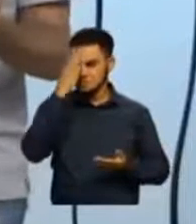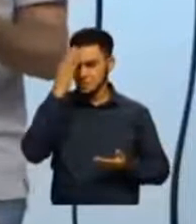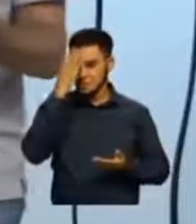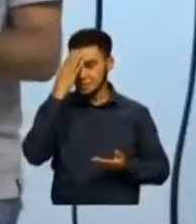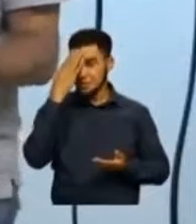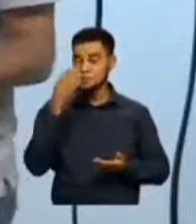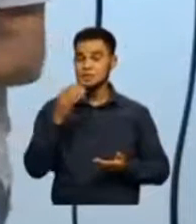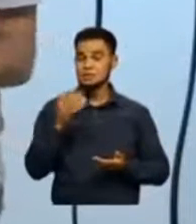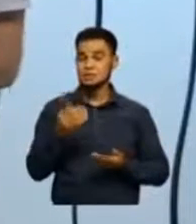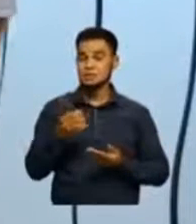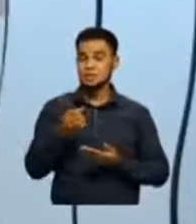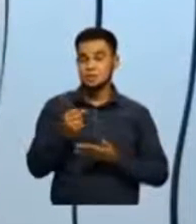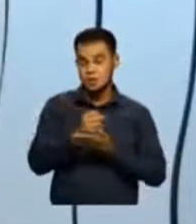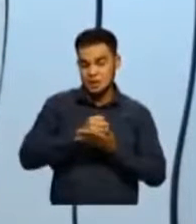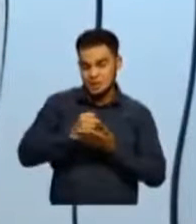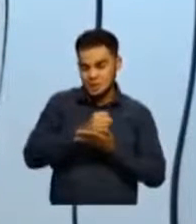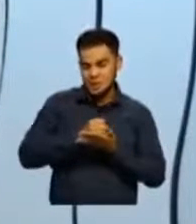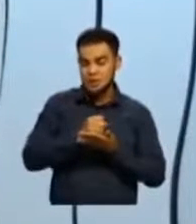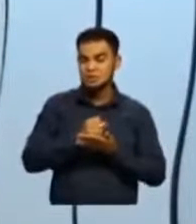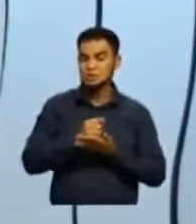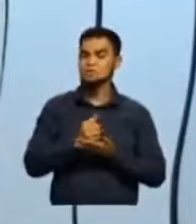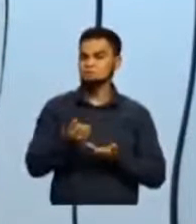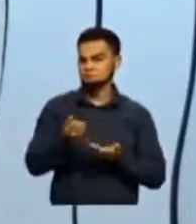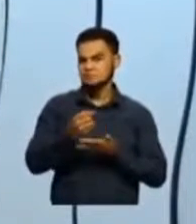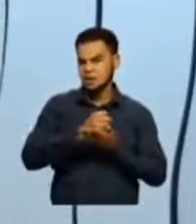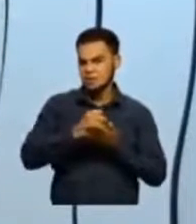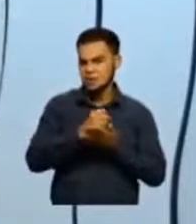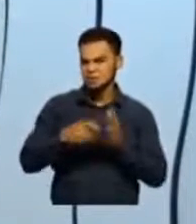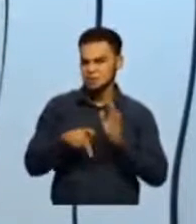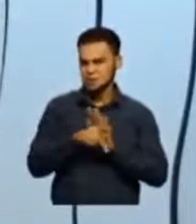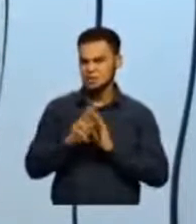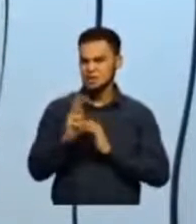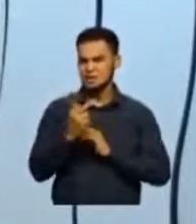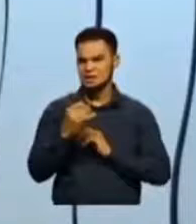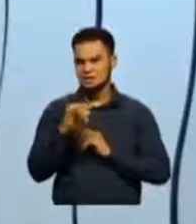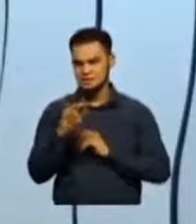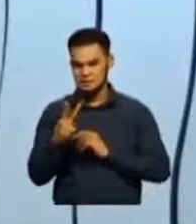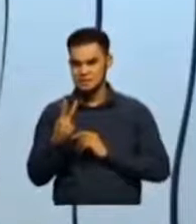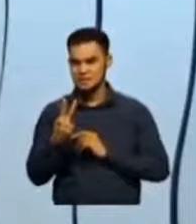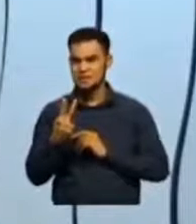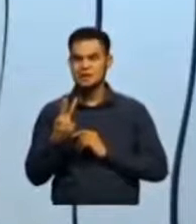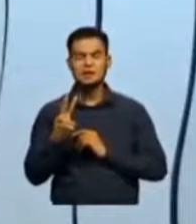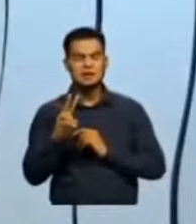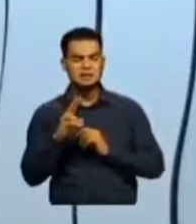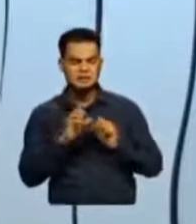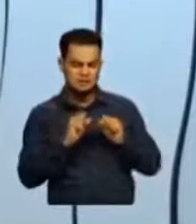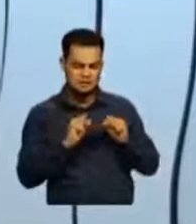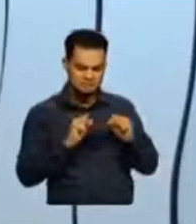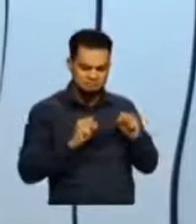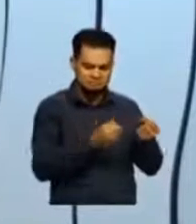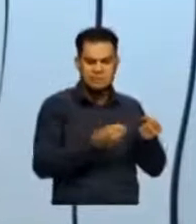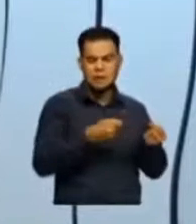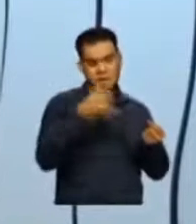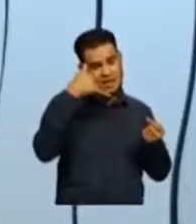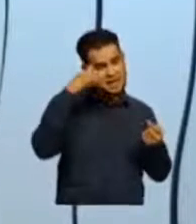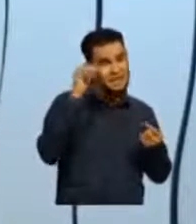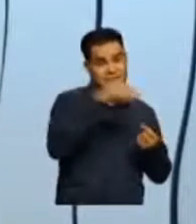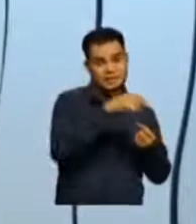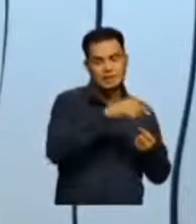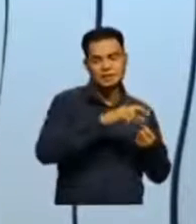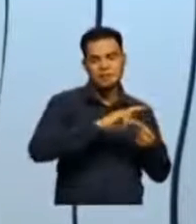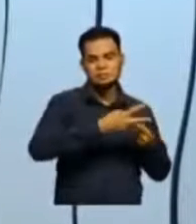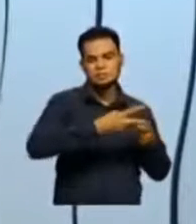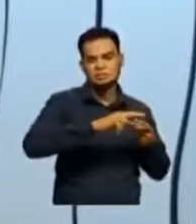o antirretroviral, ele vai agir nessas enzimas, impedindo a transcriptase reversa, impedindo